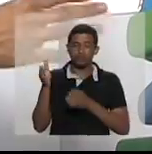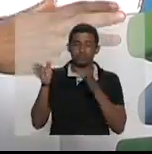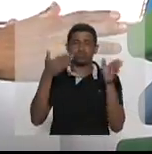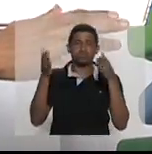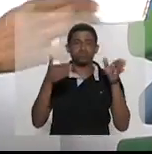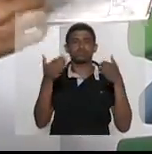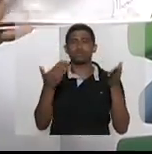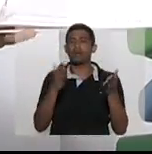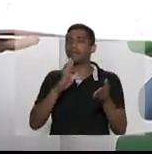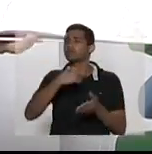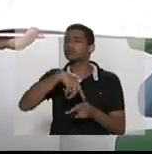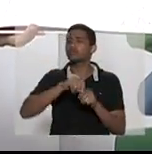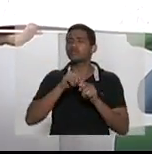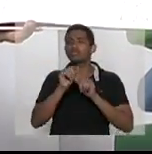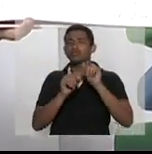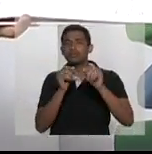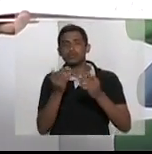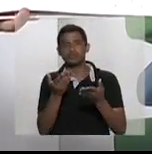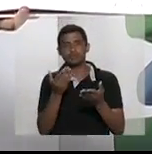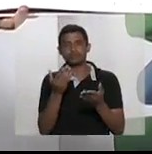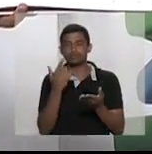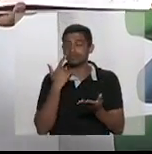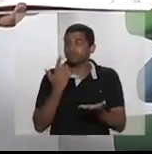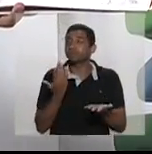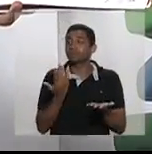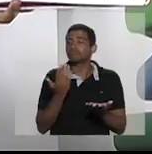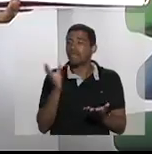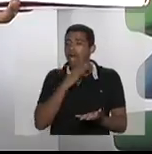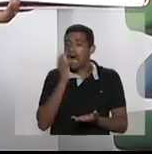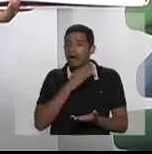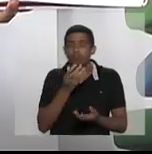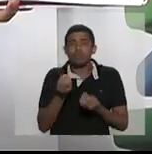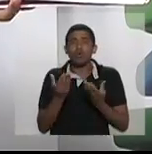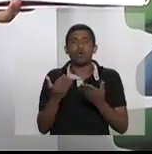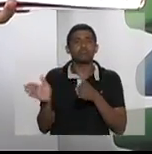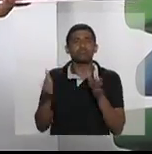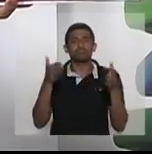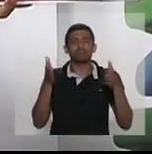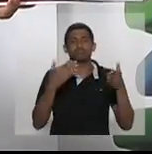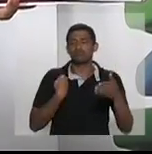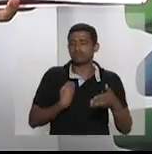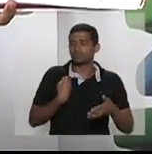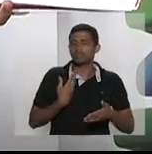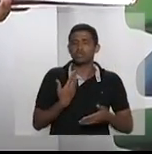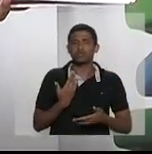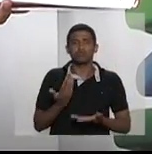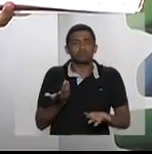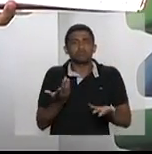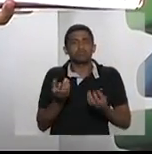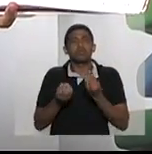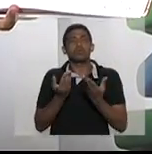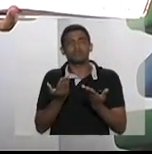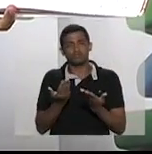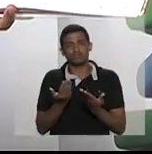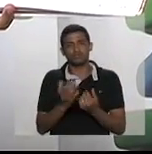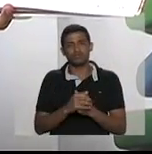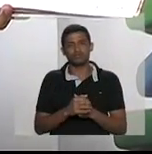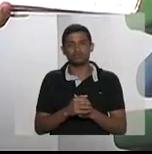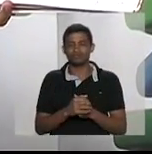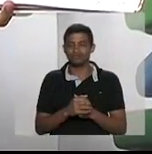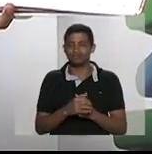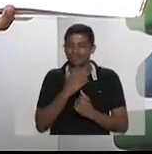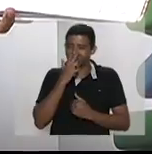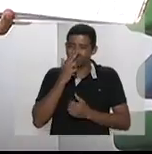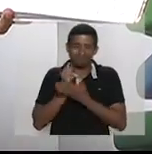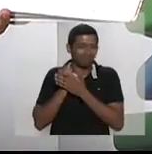muito rápida. E o que a gente faz com essa efemeridade da vida, com essa rapidez? Como a gente lida com todas essas situações?